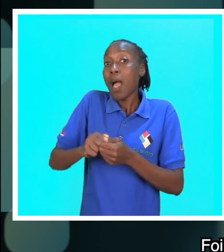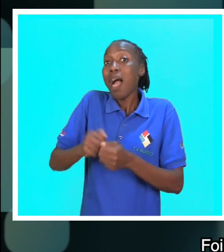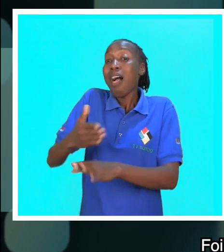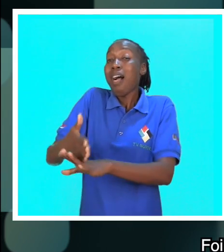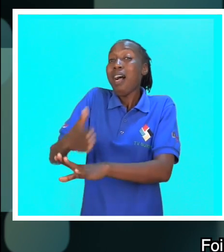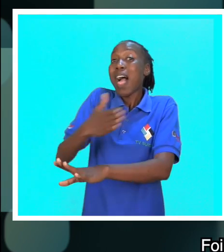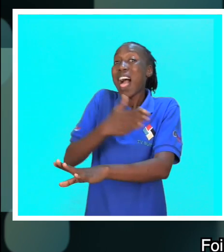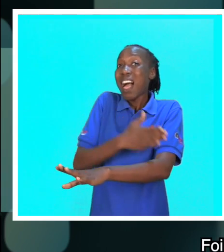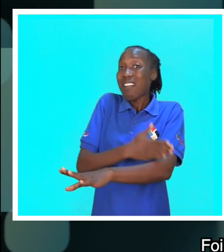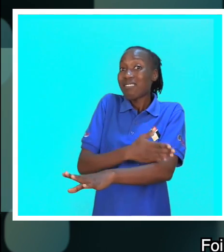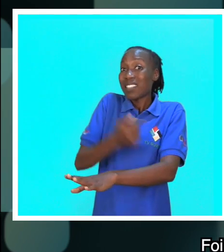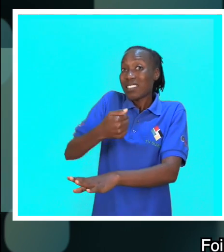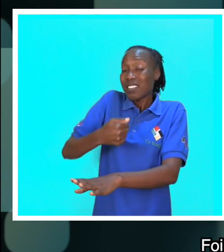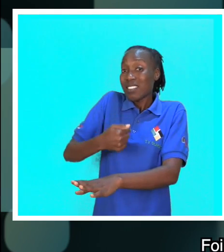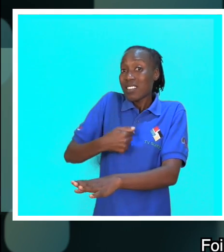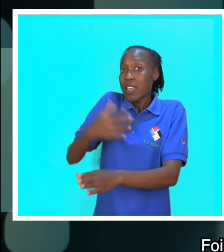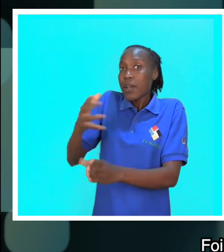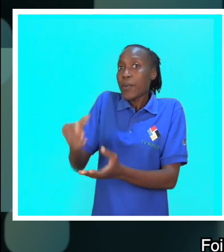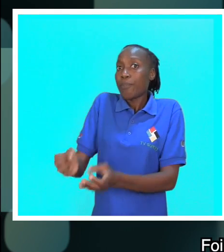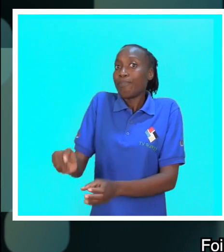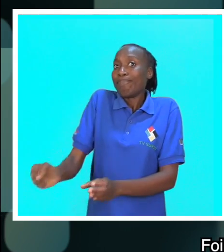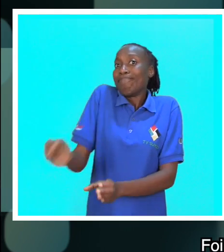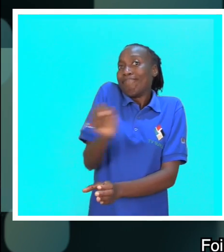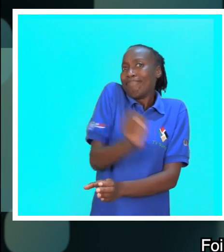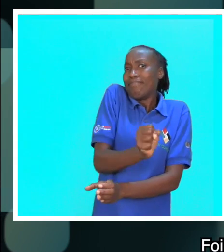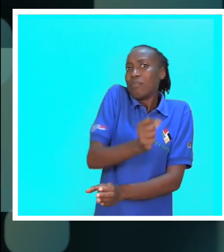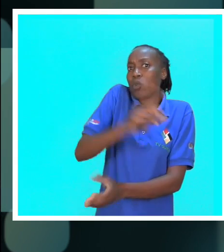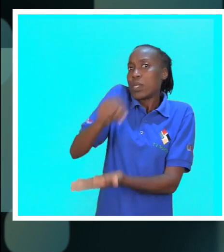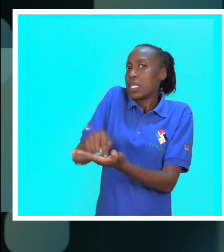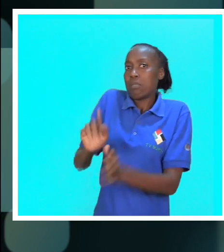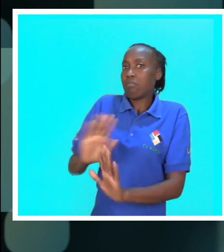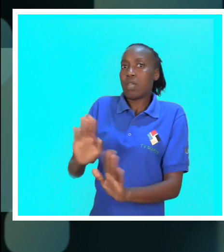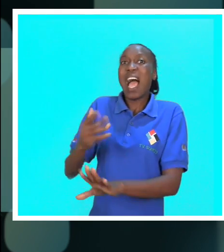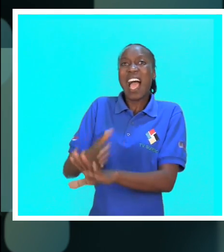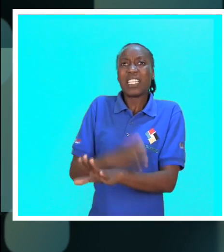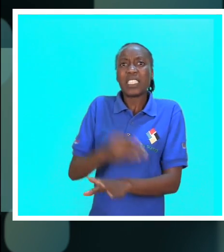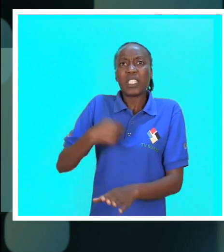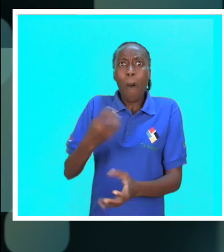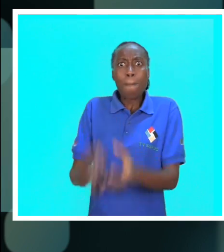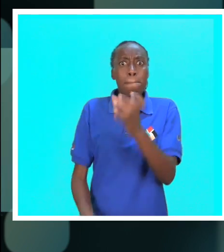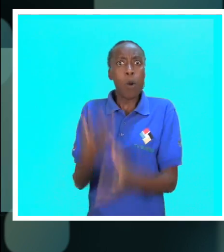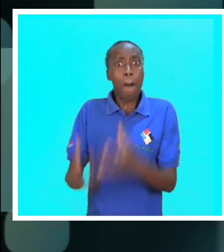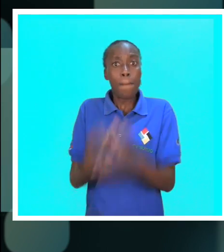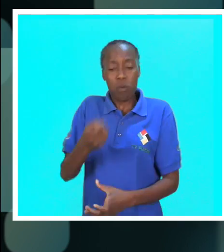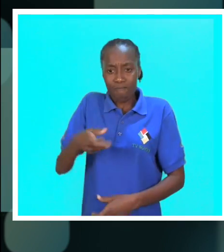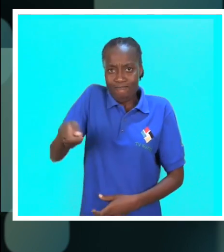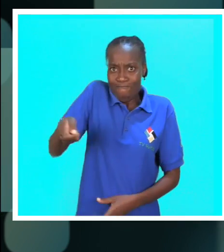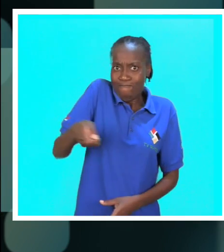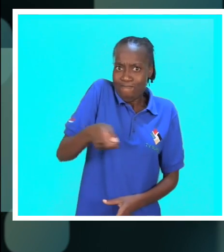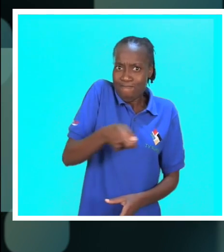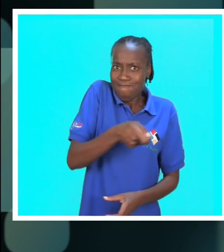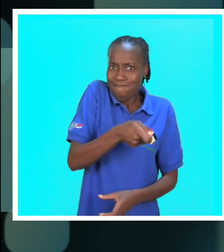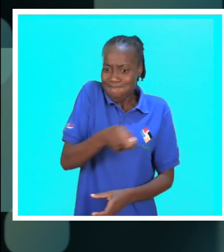aconteceu-me esse problema, e quando era antes de eu ser tirado do centro, porque eu era sapador. Eu tirava minas, não